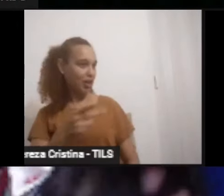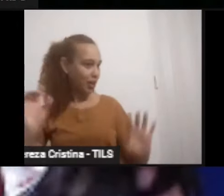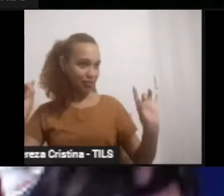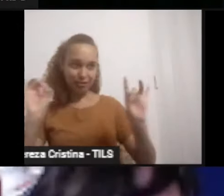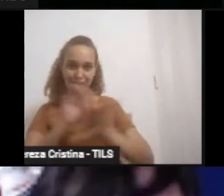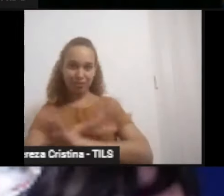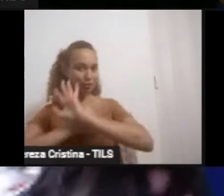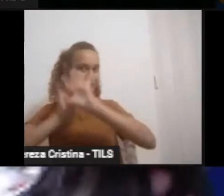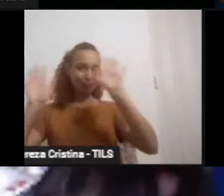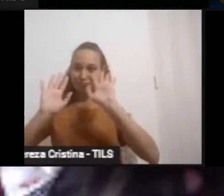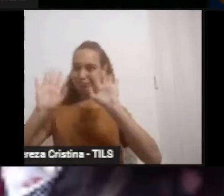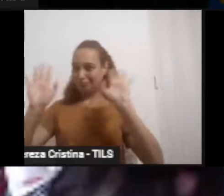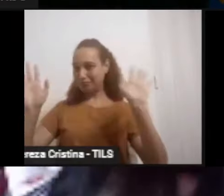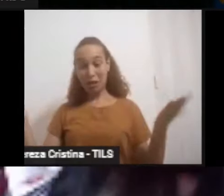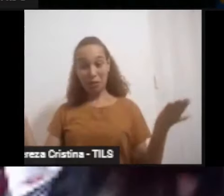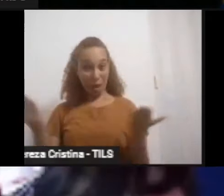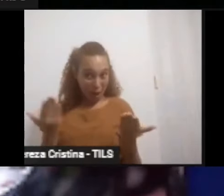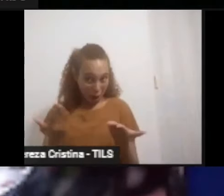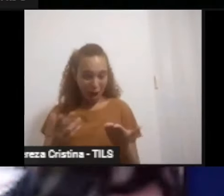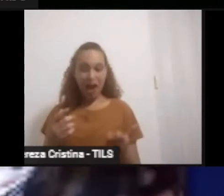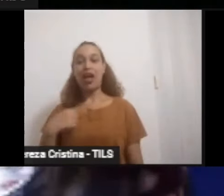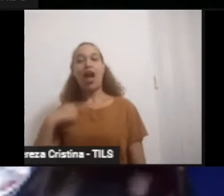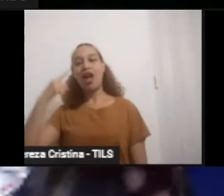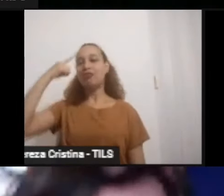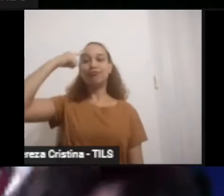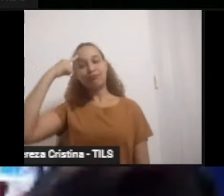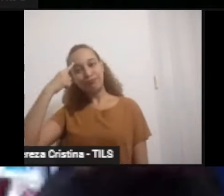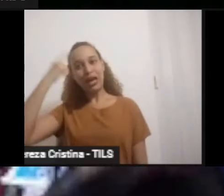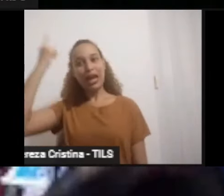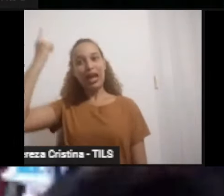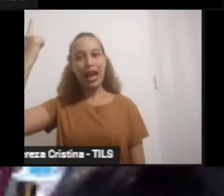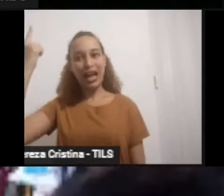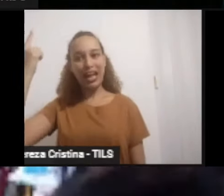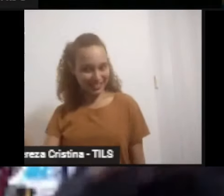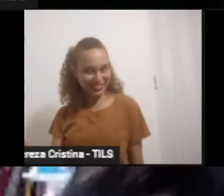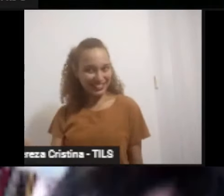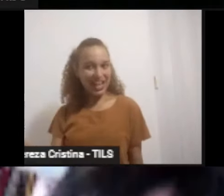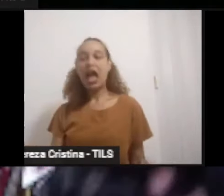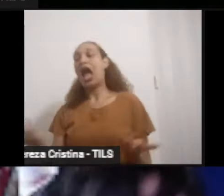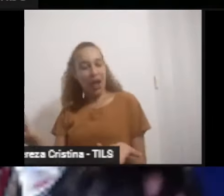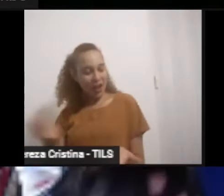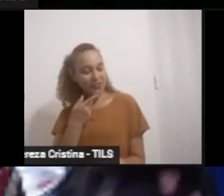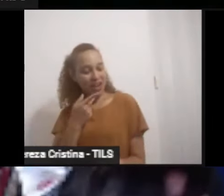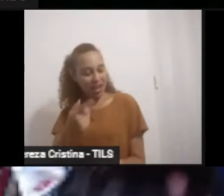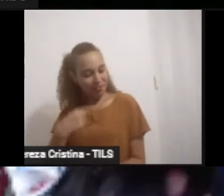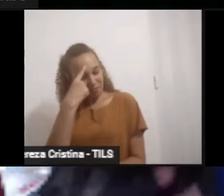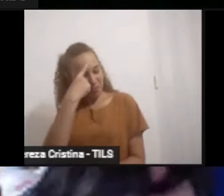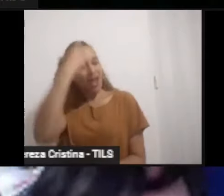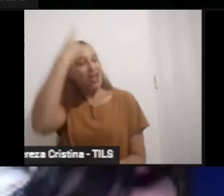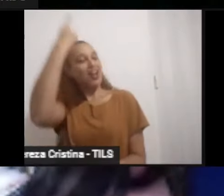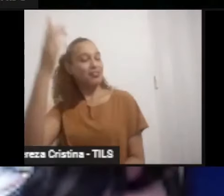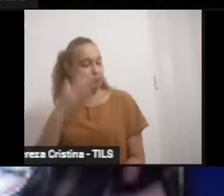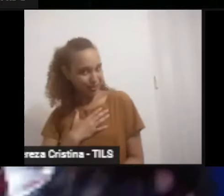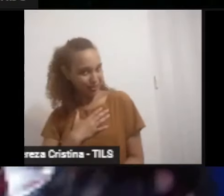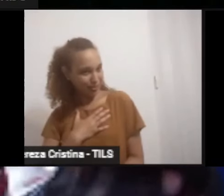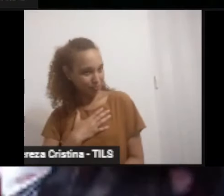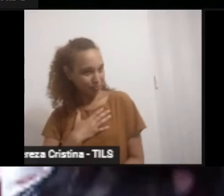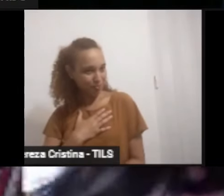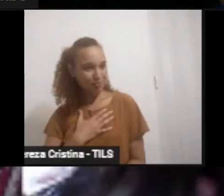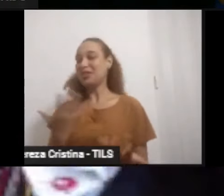Aquelas coisas que eu falei, e o autor fala, não pensei nisso, mas agora eu vou falar que pensei. É uma cortina bem